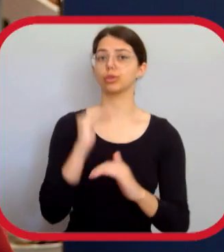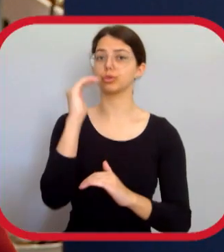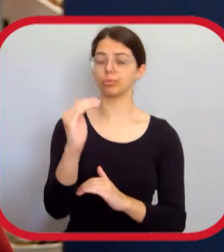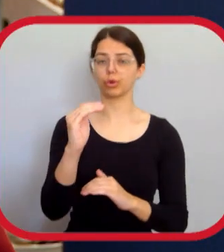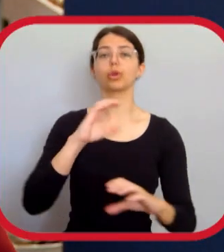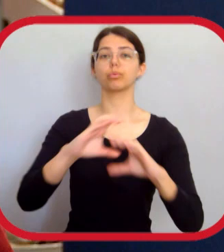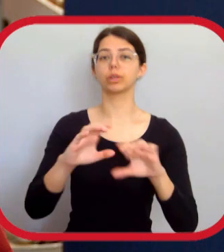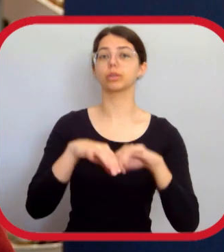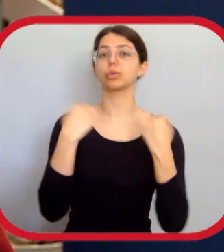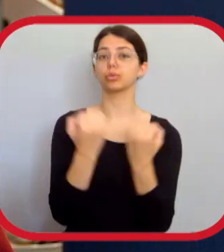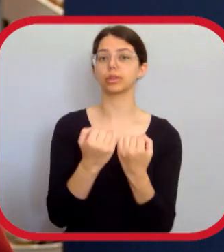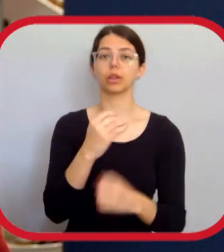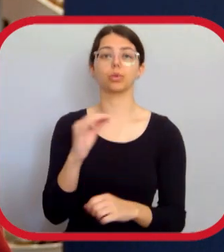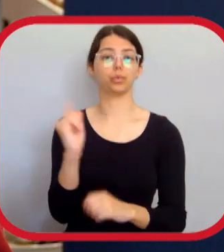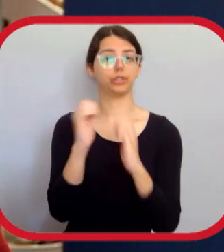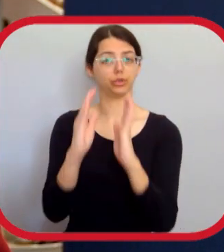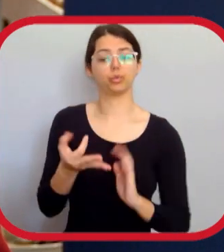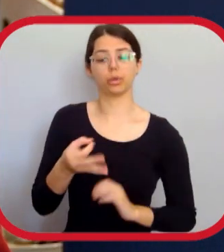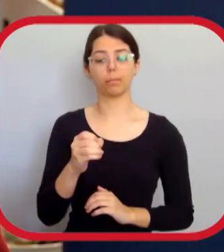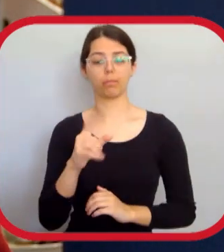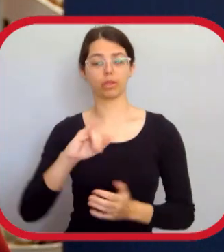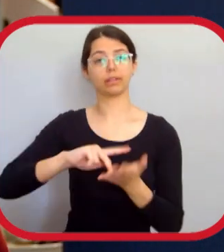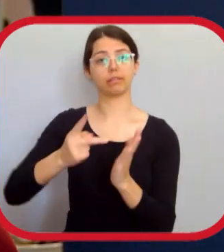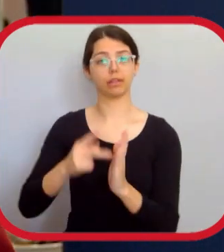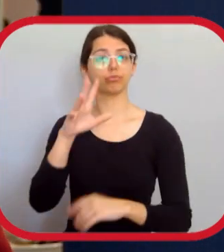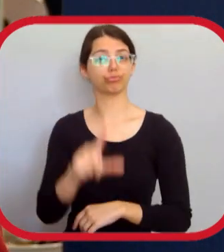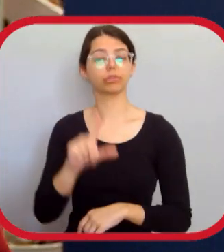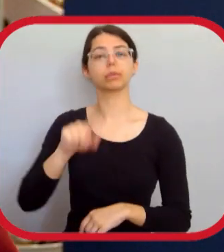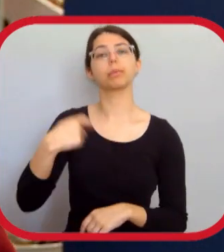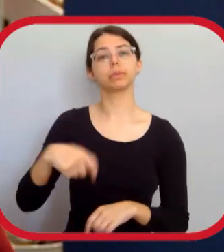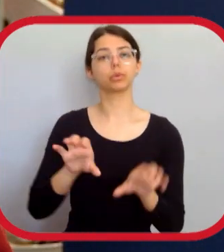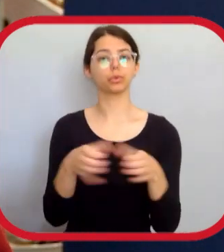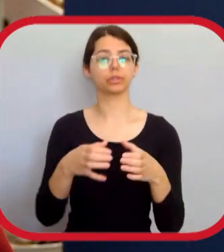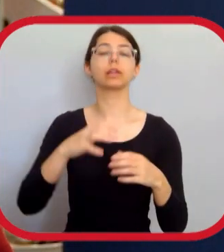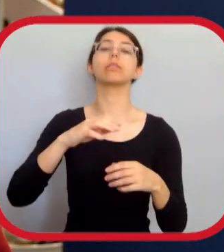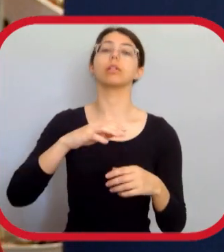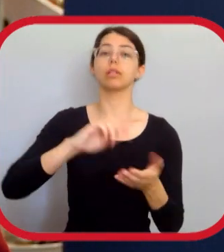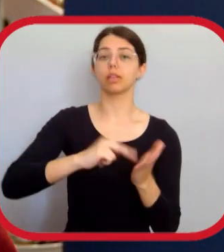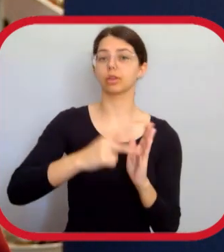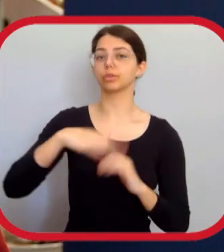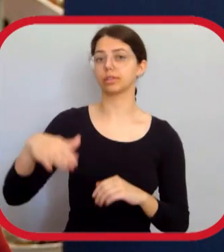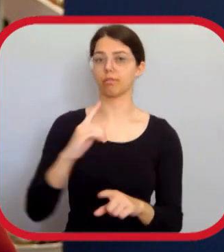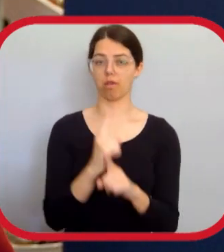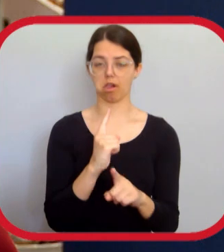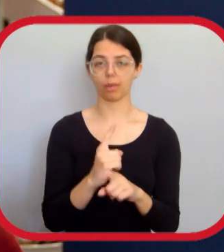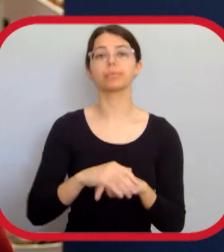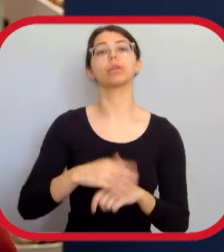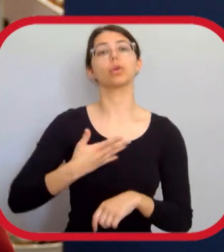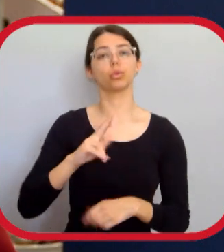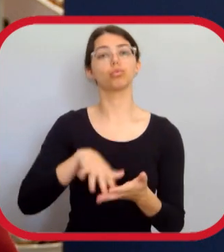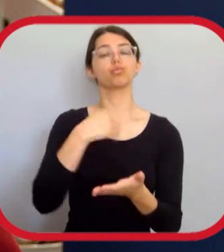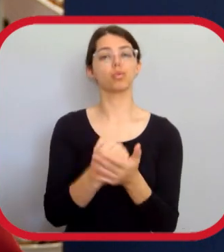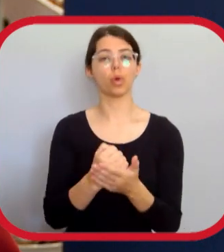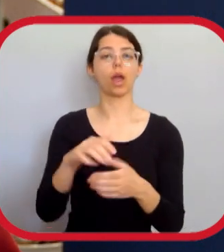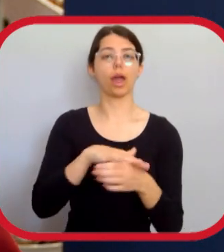Escola Superior de Comunicação Social do Instituto Politécnico de Lisboa e presidente do Conselho Técnico-Científico desta instituição. Doutor